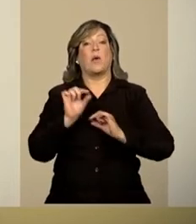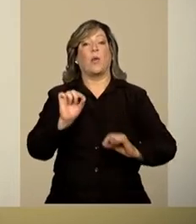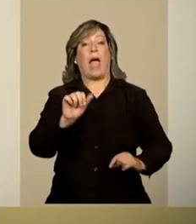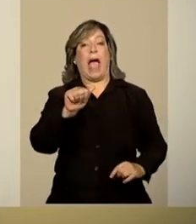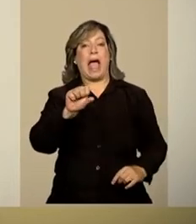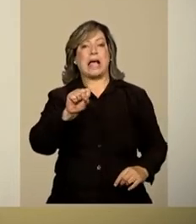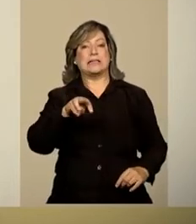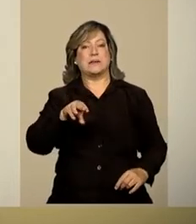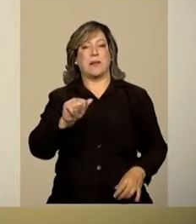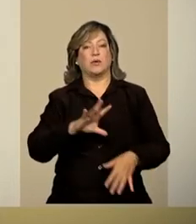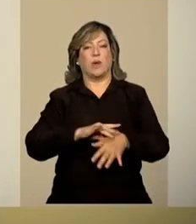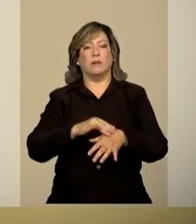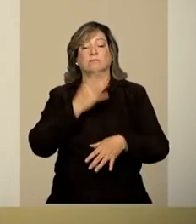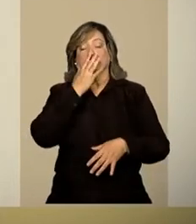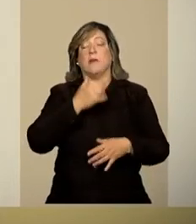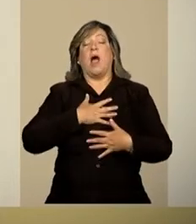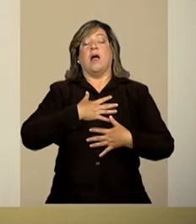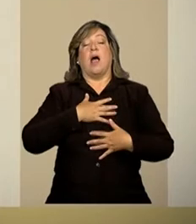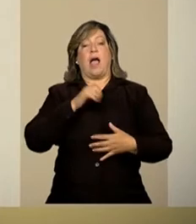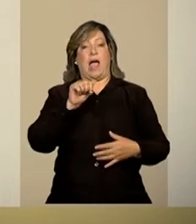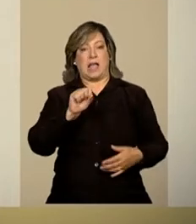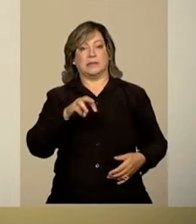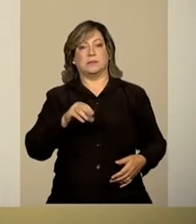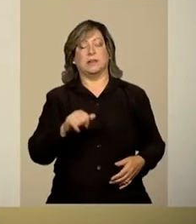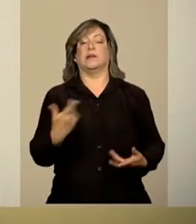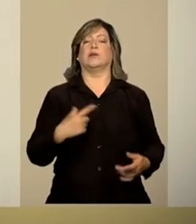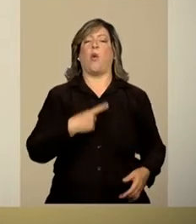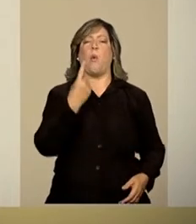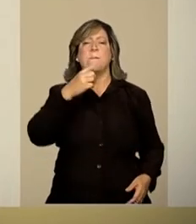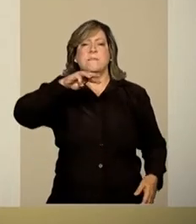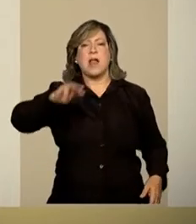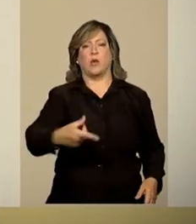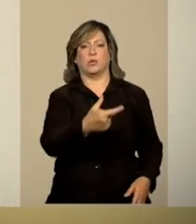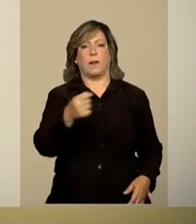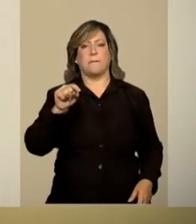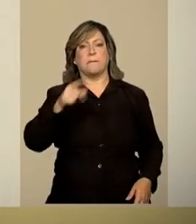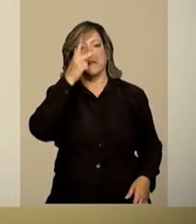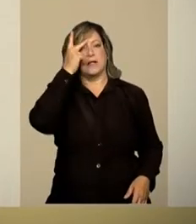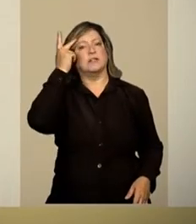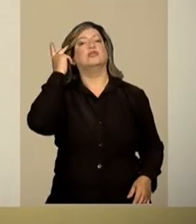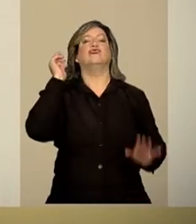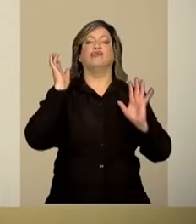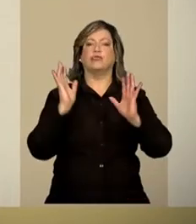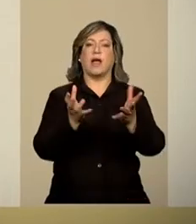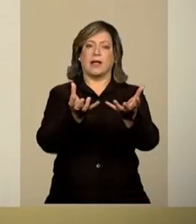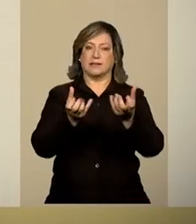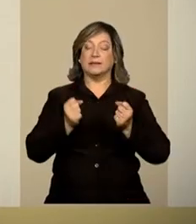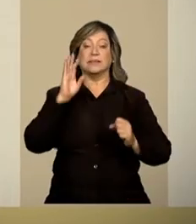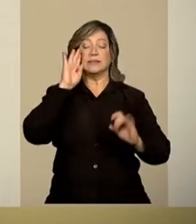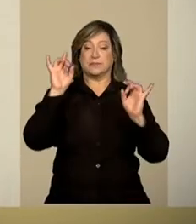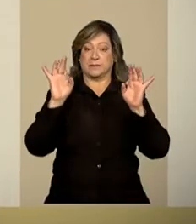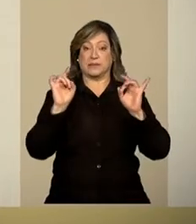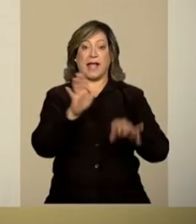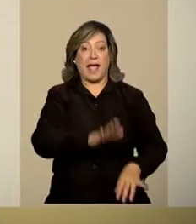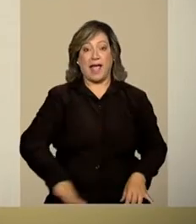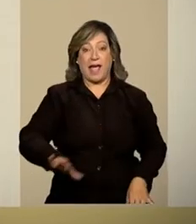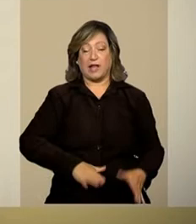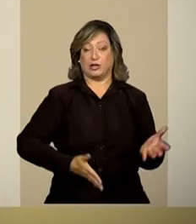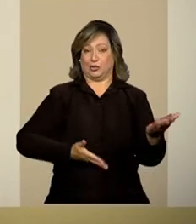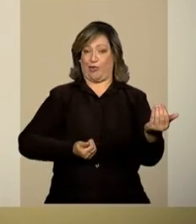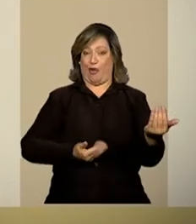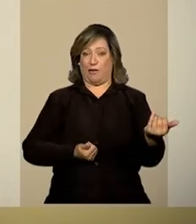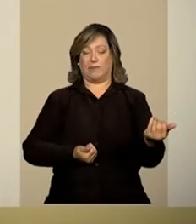asma desde um milhão e duzentas mil pessoas Marques já foram beneficiadas em especial as crianças